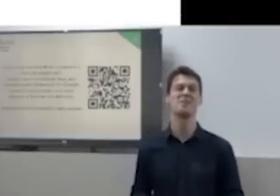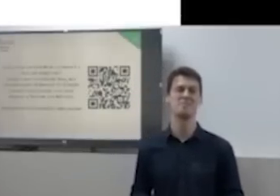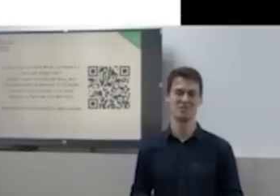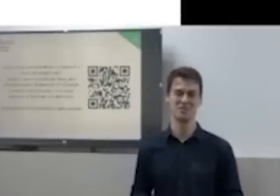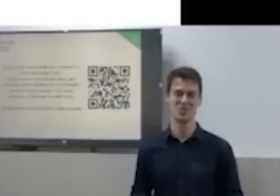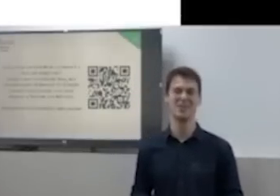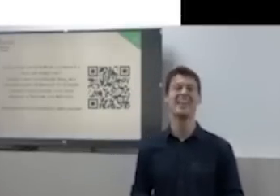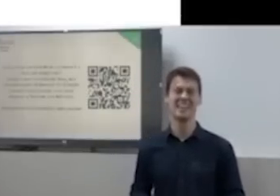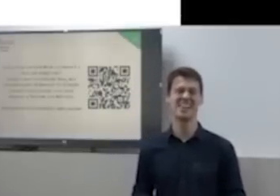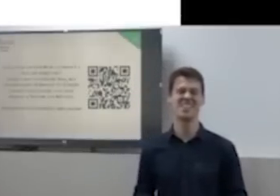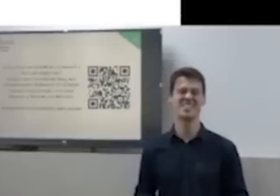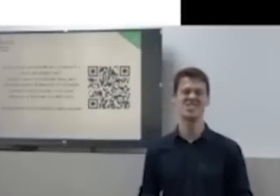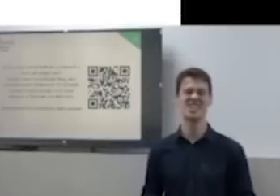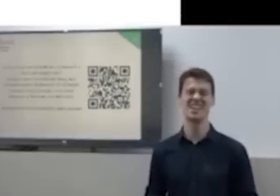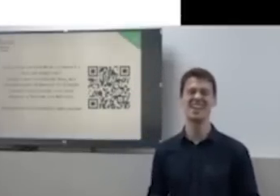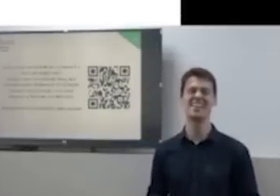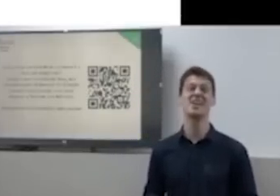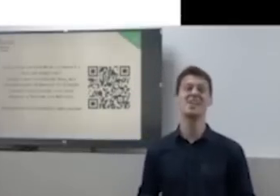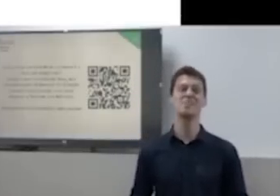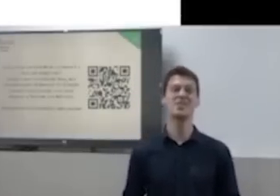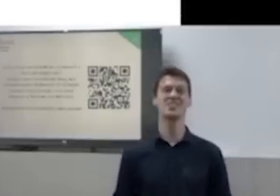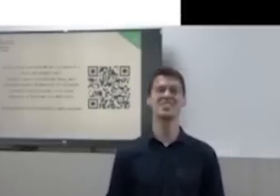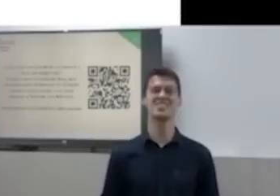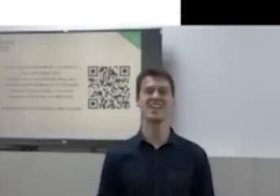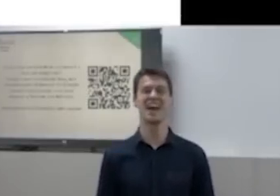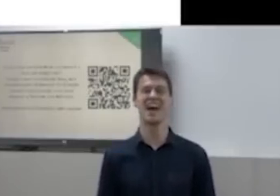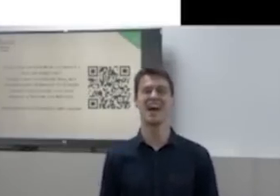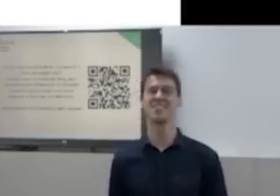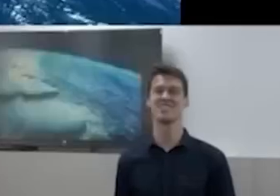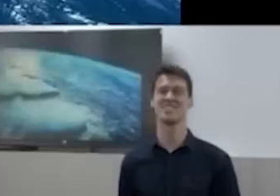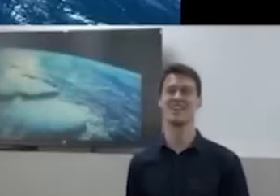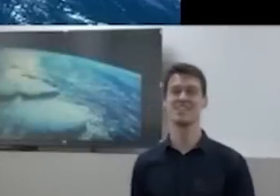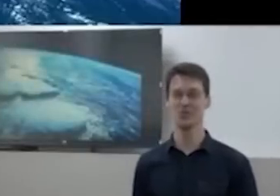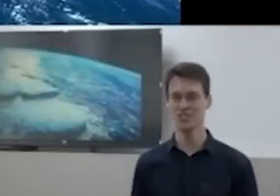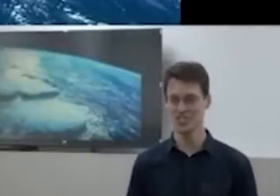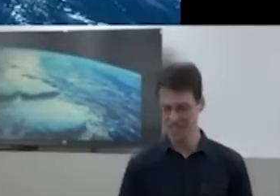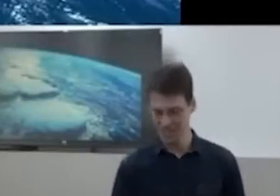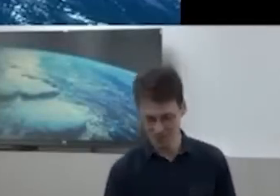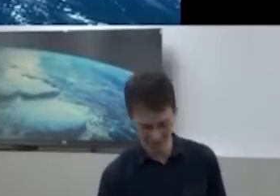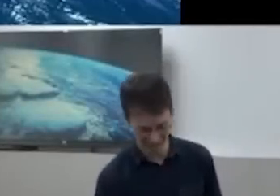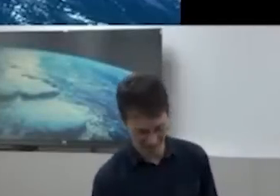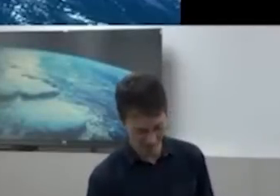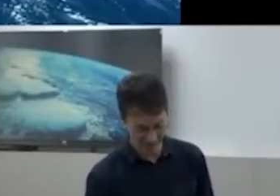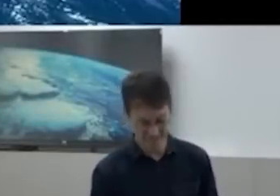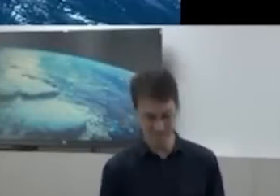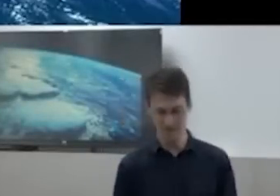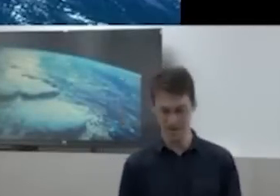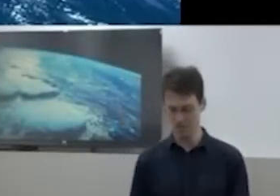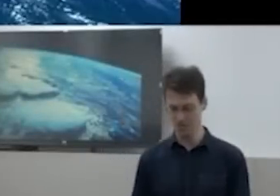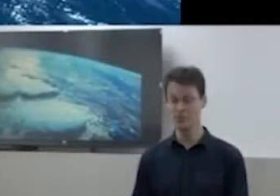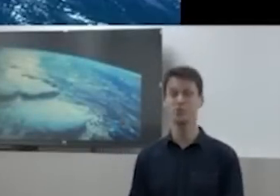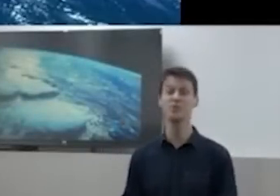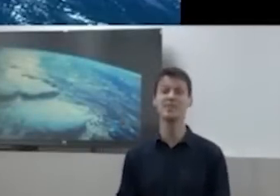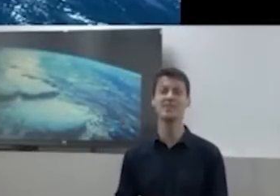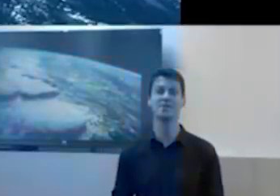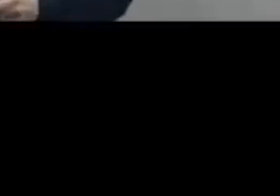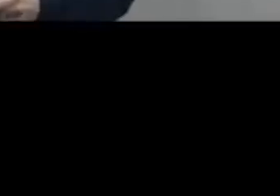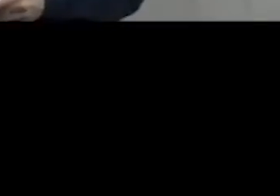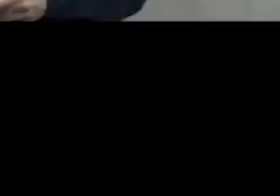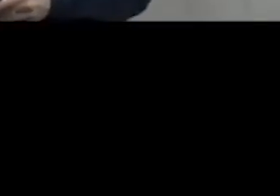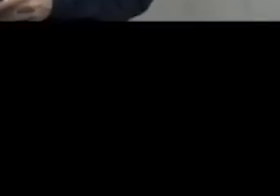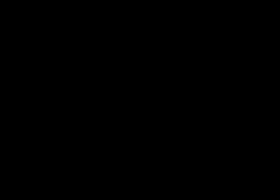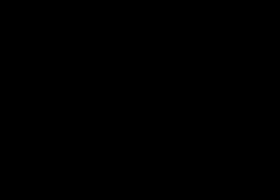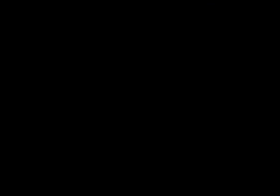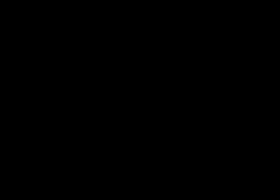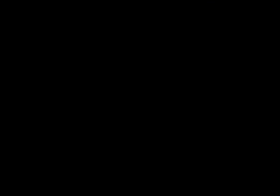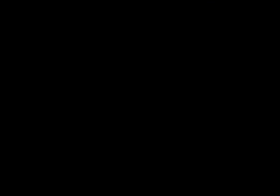sendo iluminada pelo Sol. Legal essa dica, né? E para a gente encerrar a nossa aula de hoje, eu trago essa imagem muito